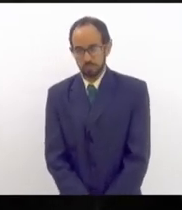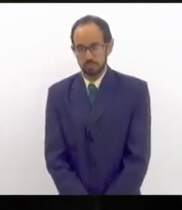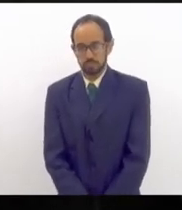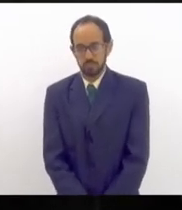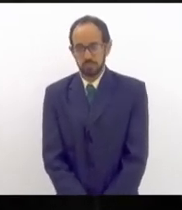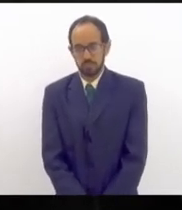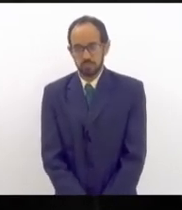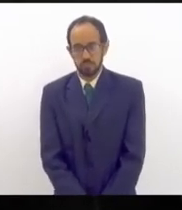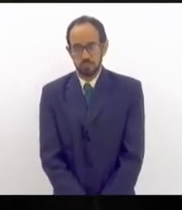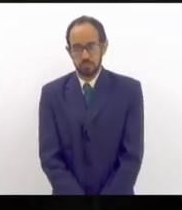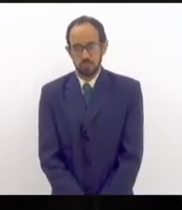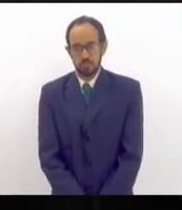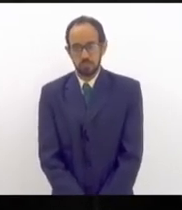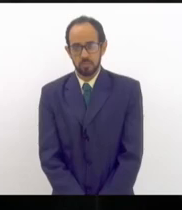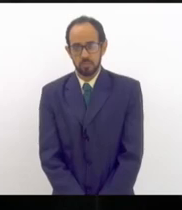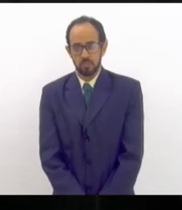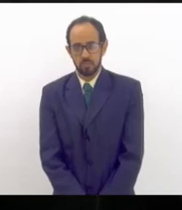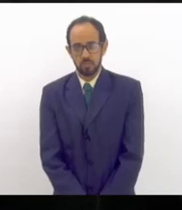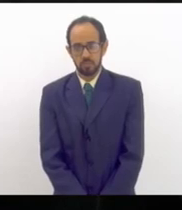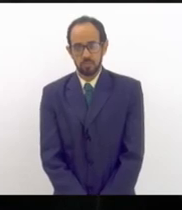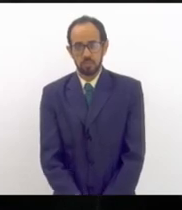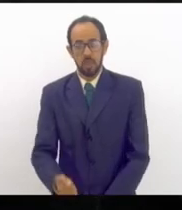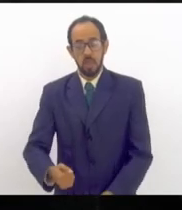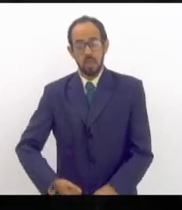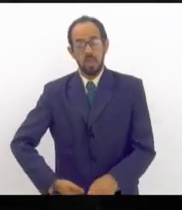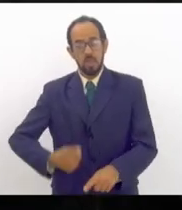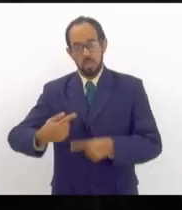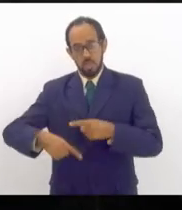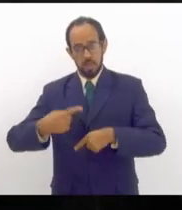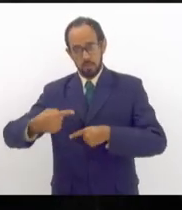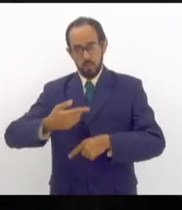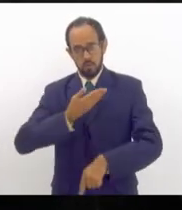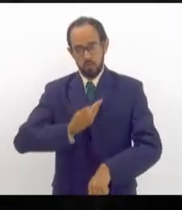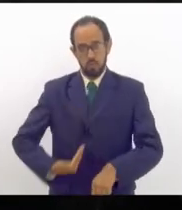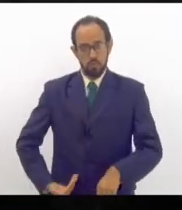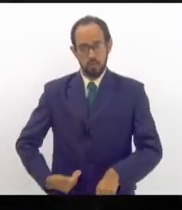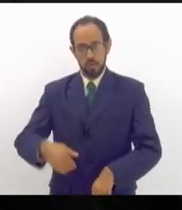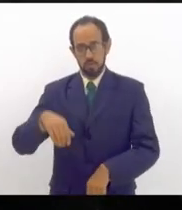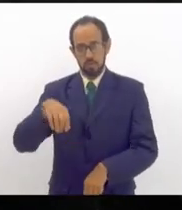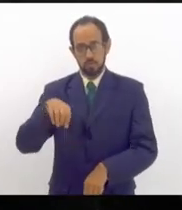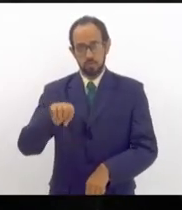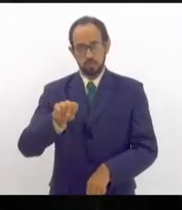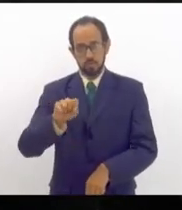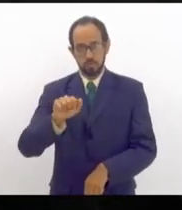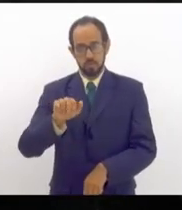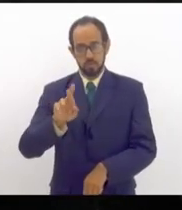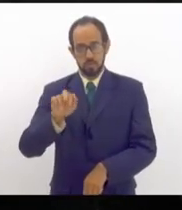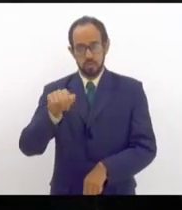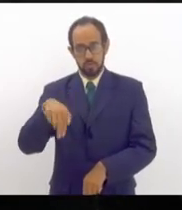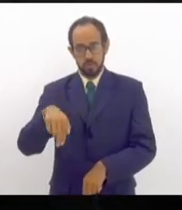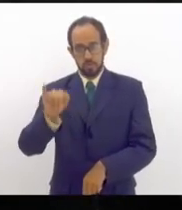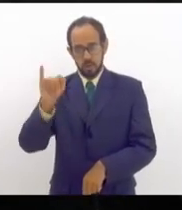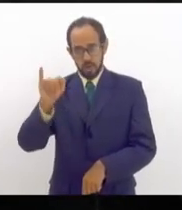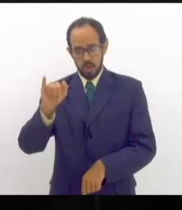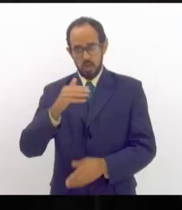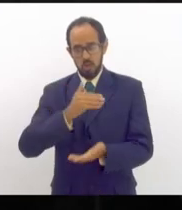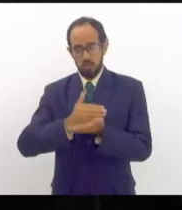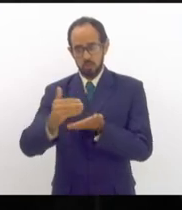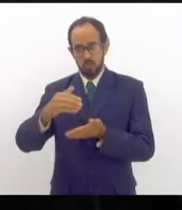o saiu o Sarney entrou o Collor eleito